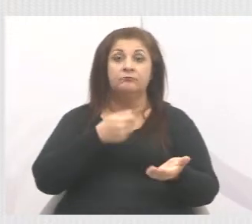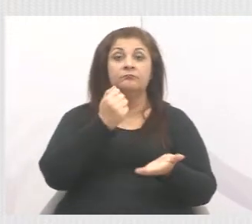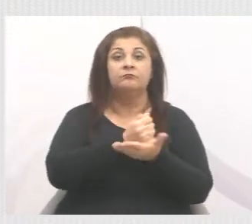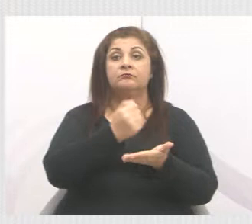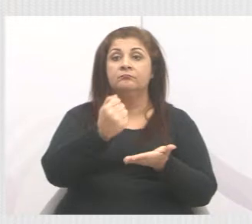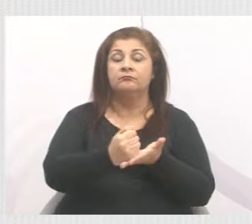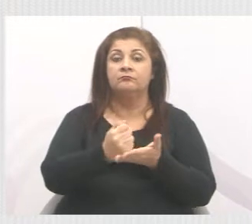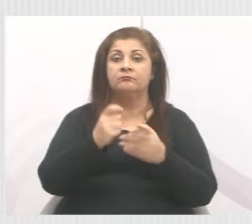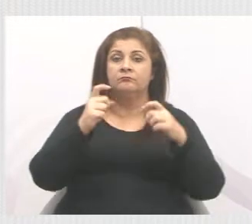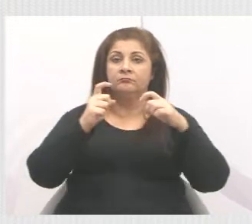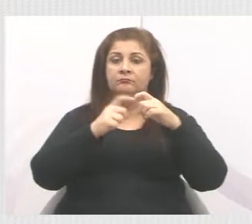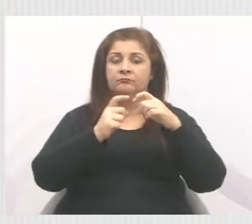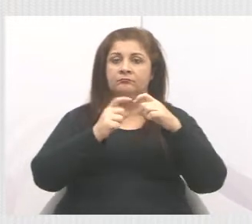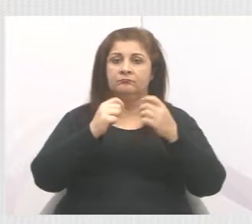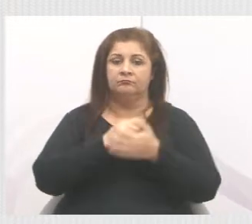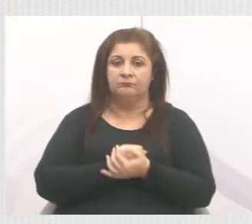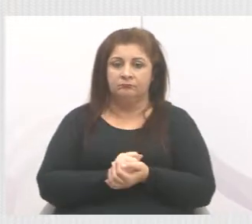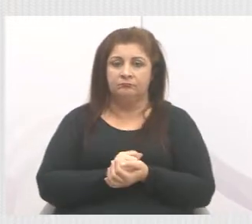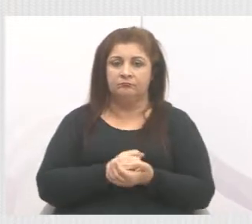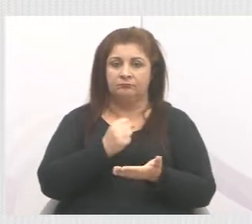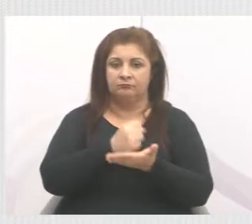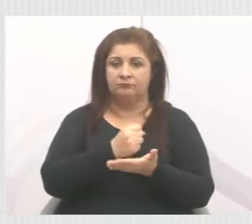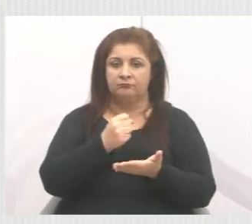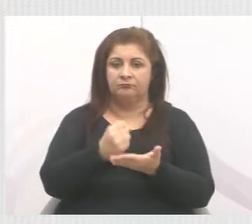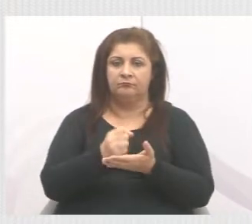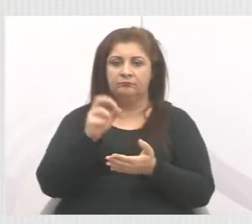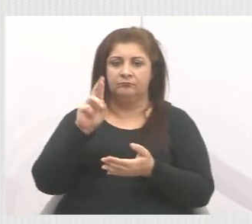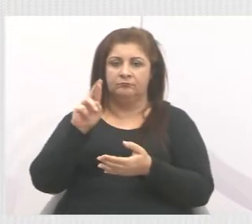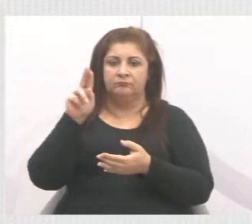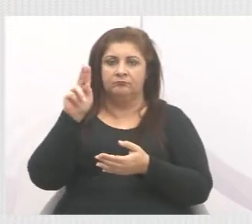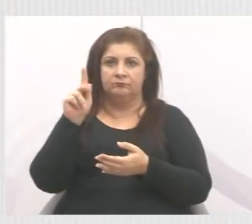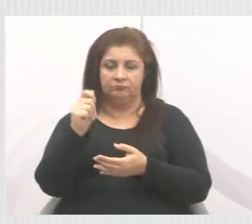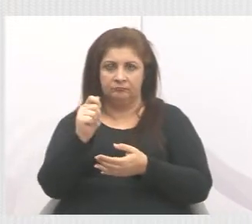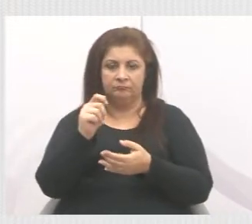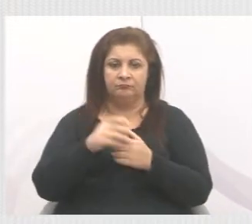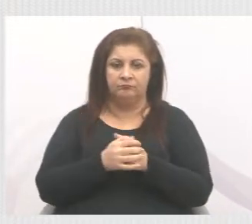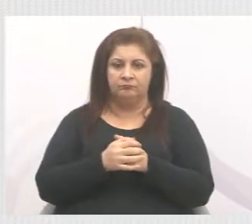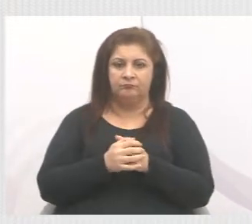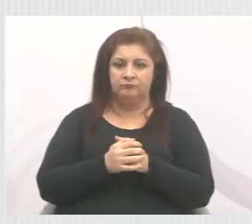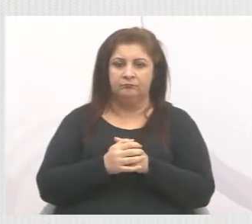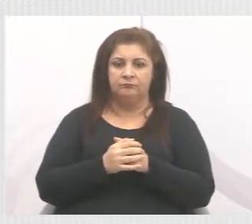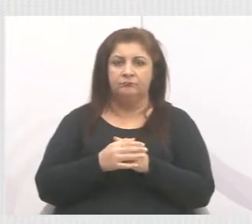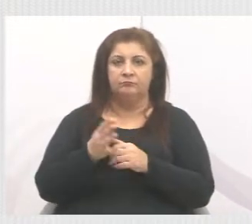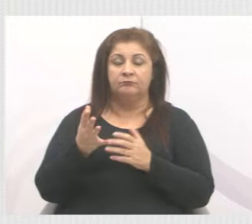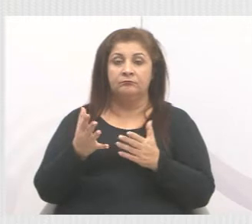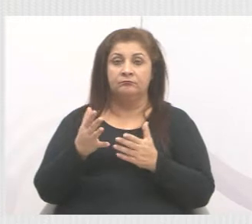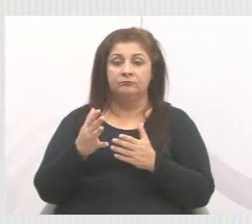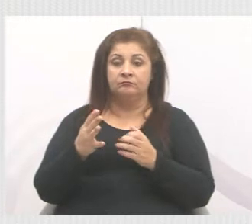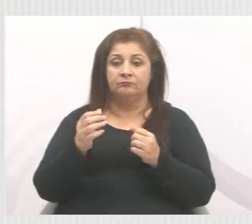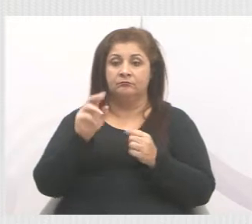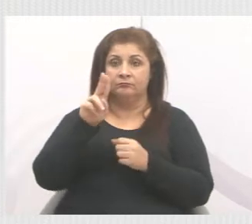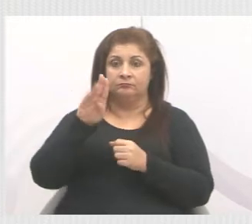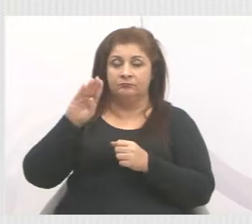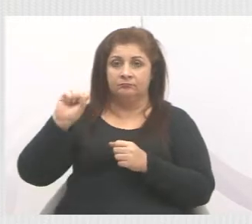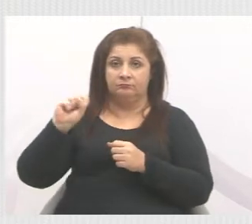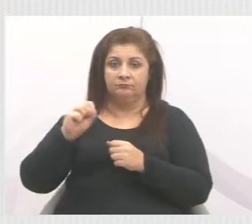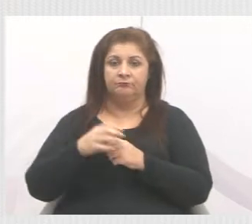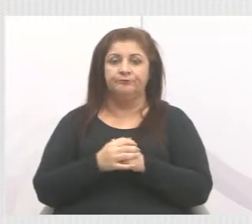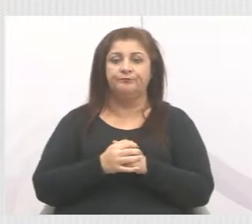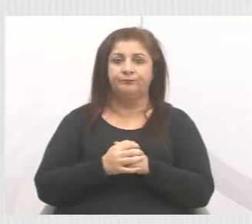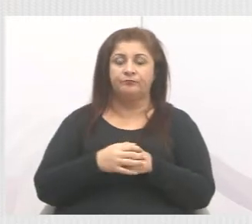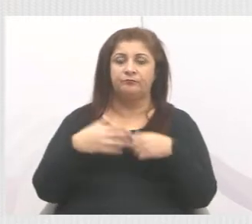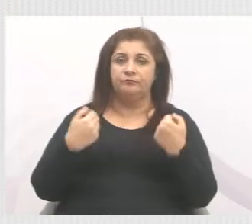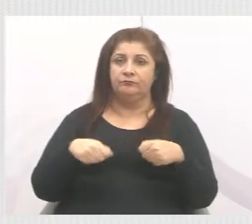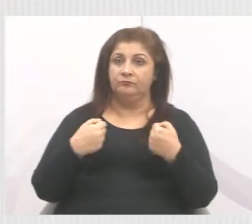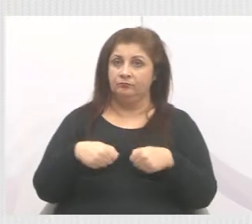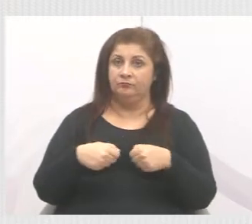contratação de RH para atenção básica, a gente vai inaugurar tanto a UBS Central quanto a UBS do Flórida, então será necessário